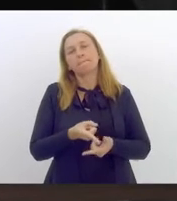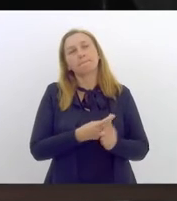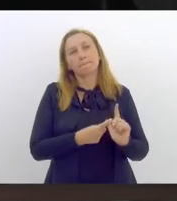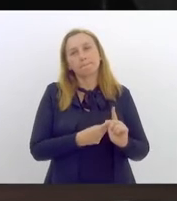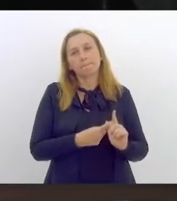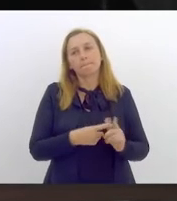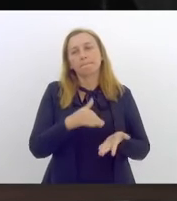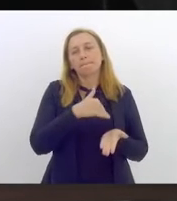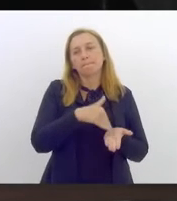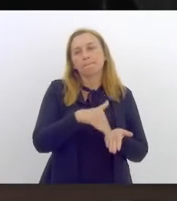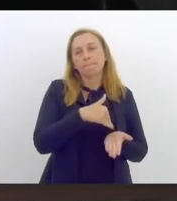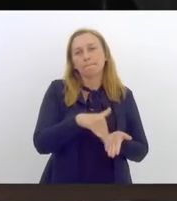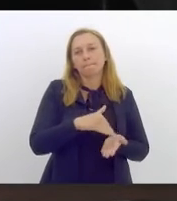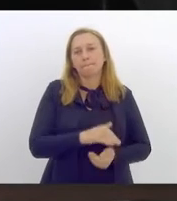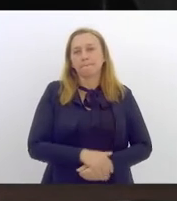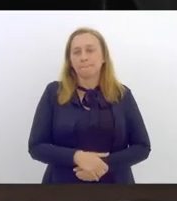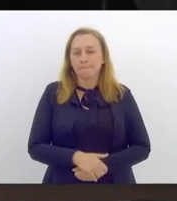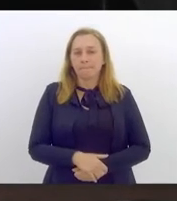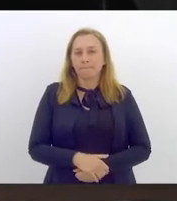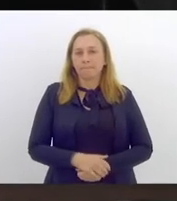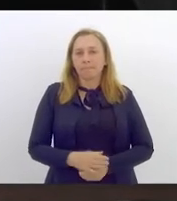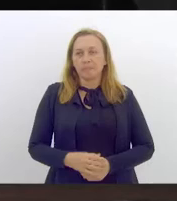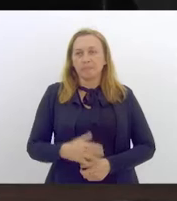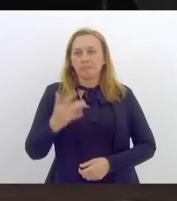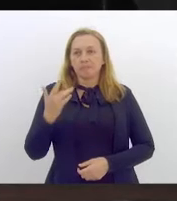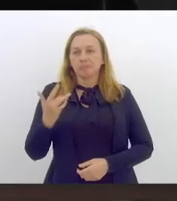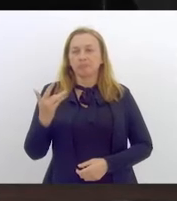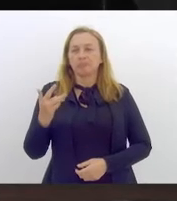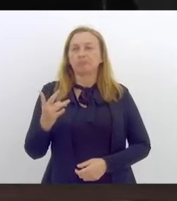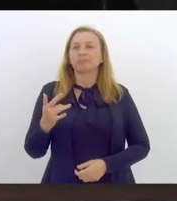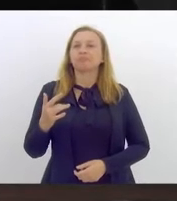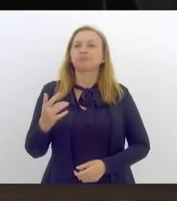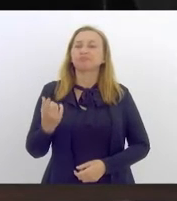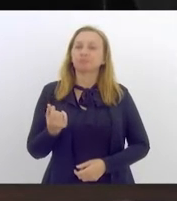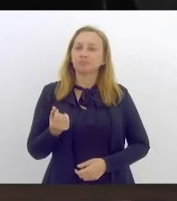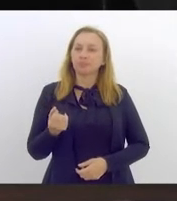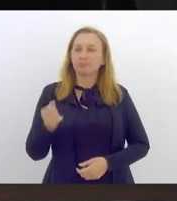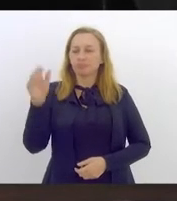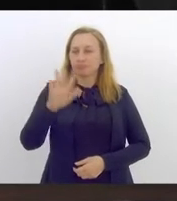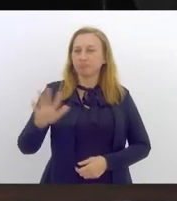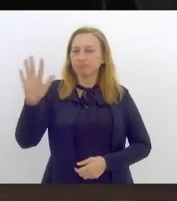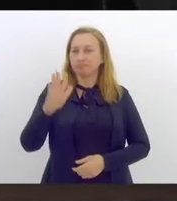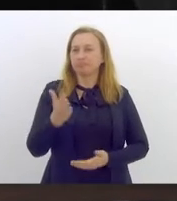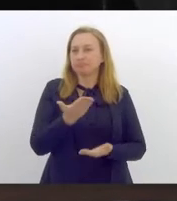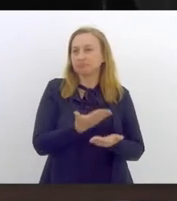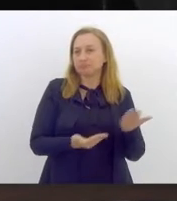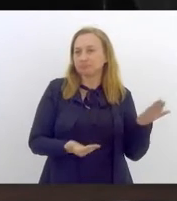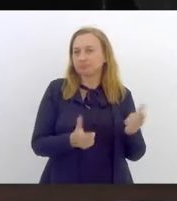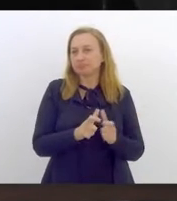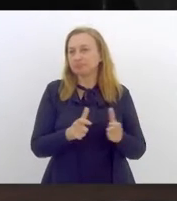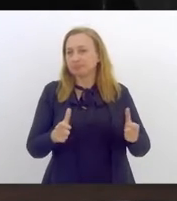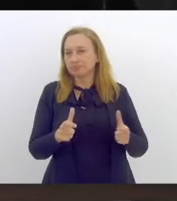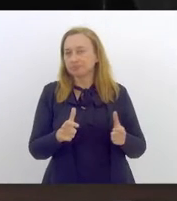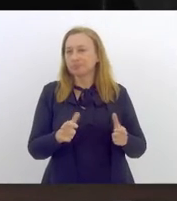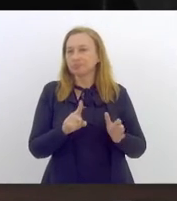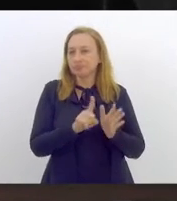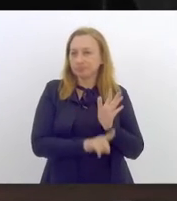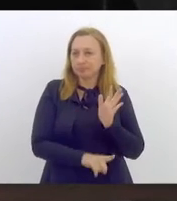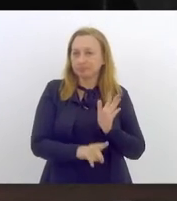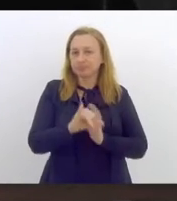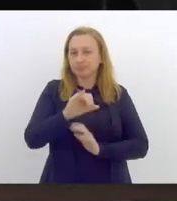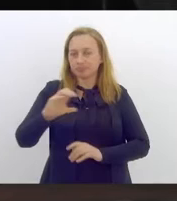com a Secretaria do Tesouro Nacional, com o montante da perda dessa diminuição